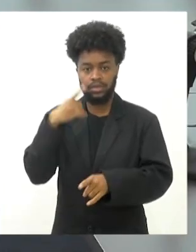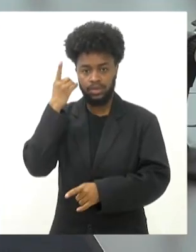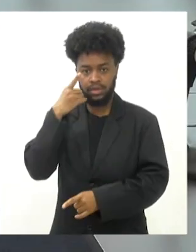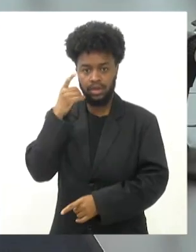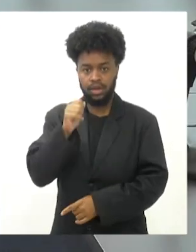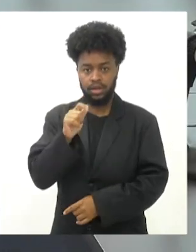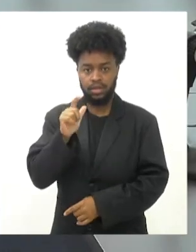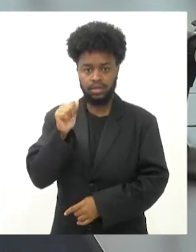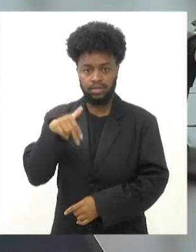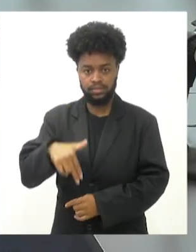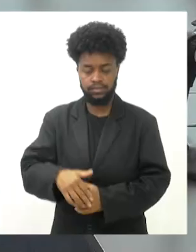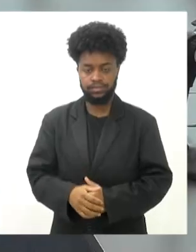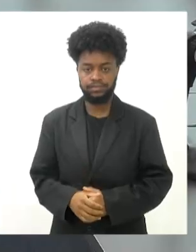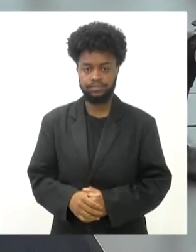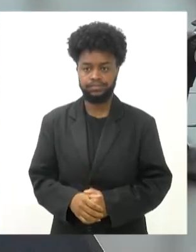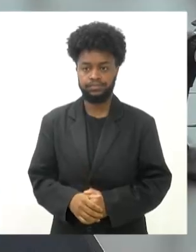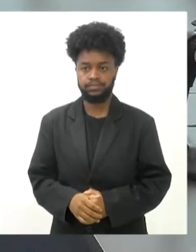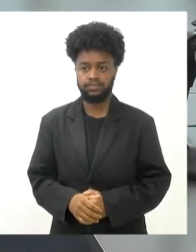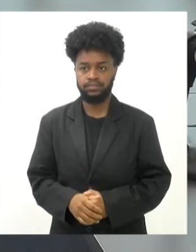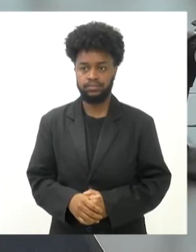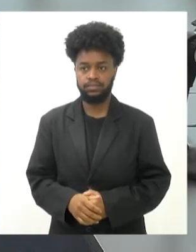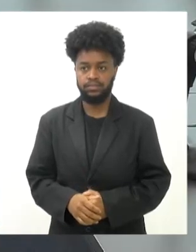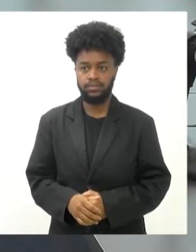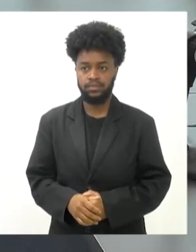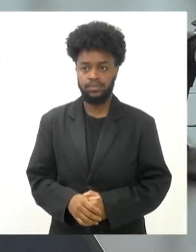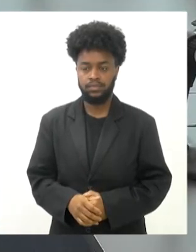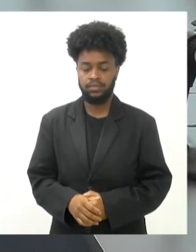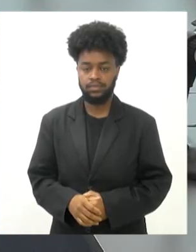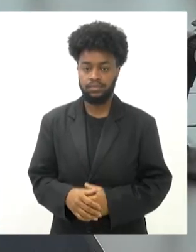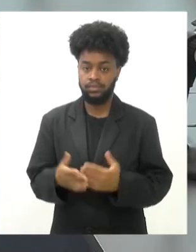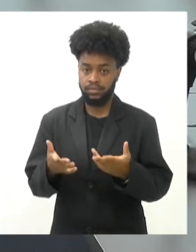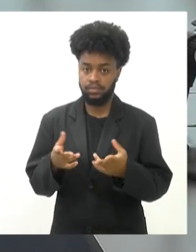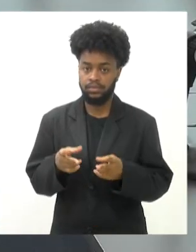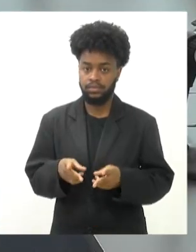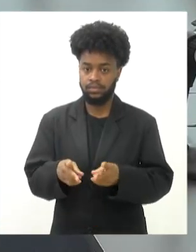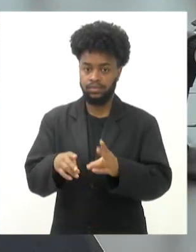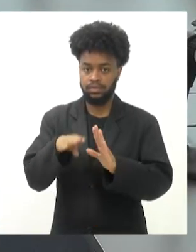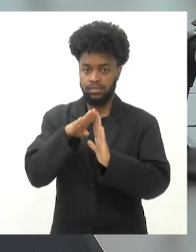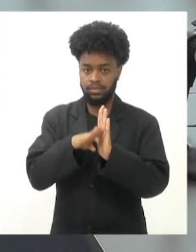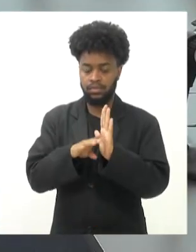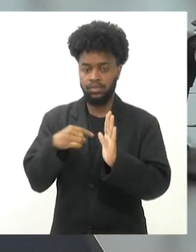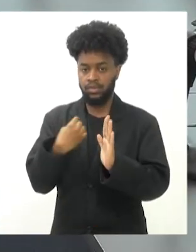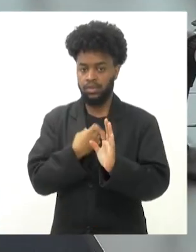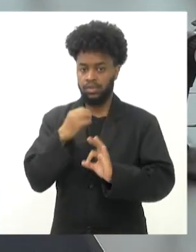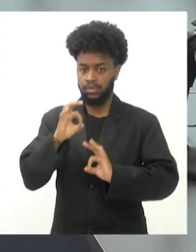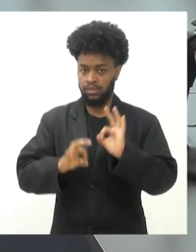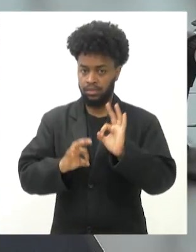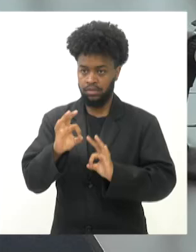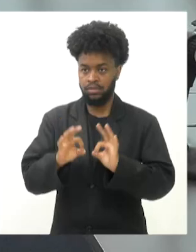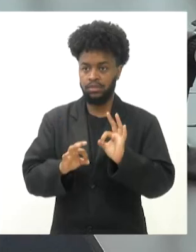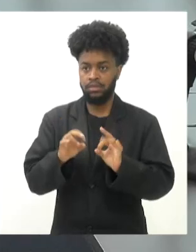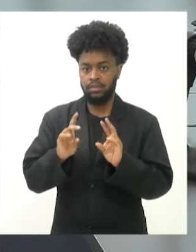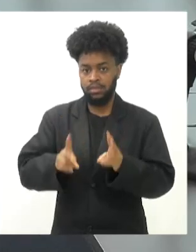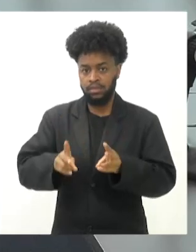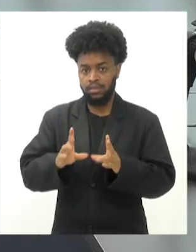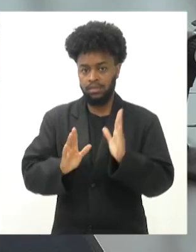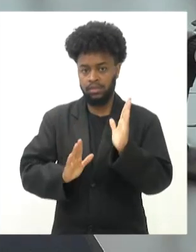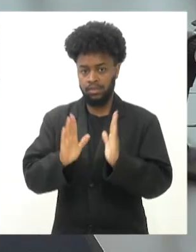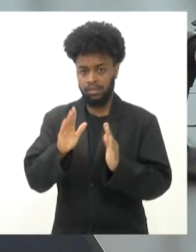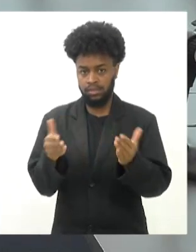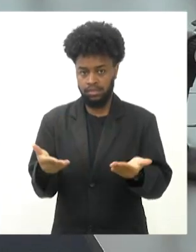Lopes, e seguindo aqui um roteiro que nós programamos, que mesmo nesse